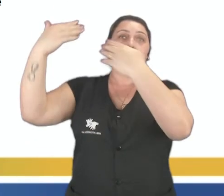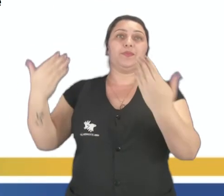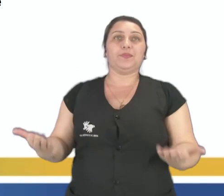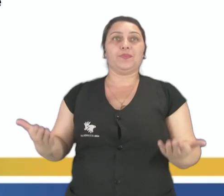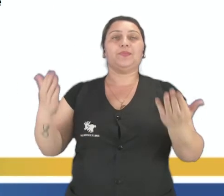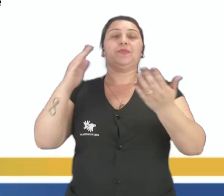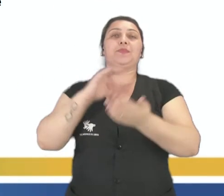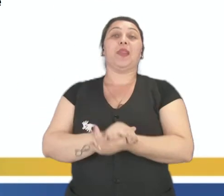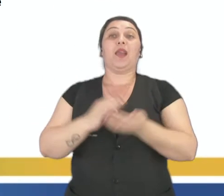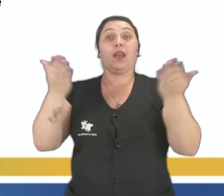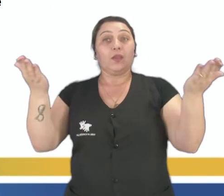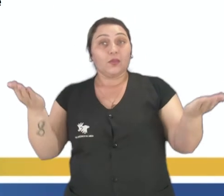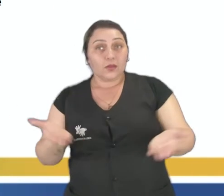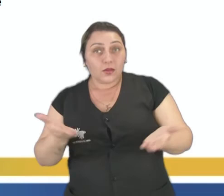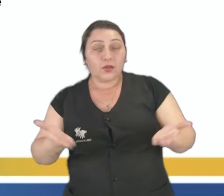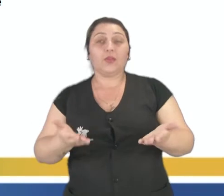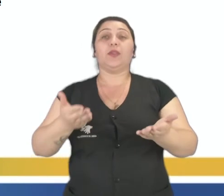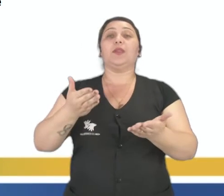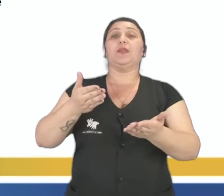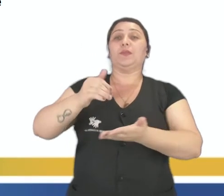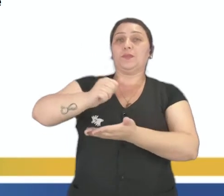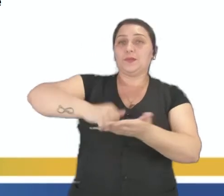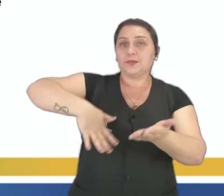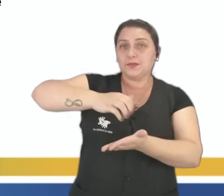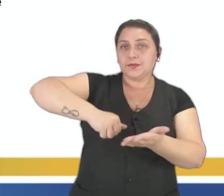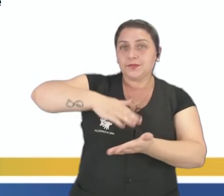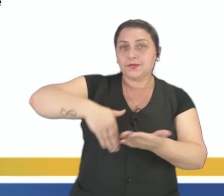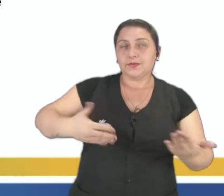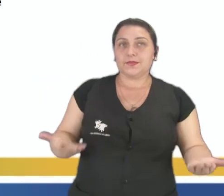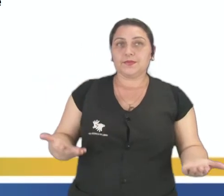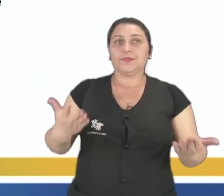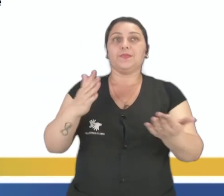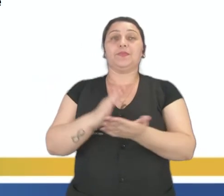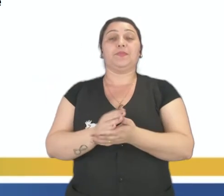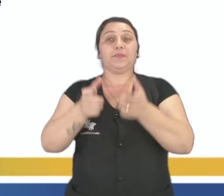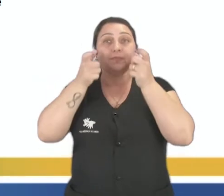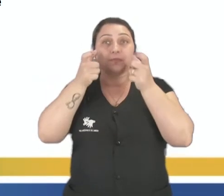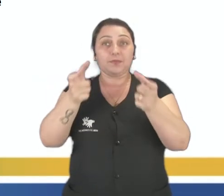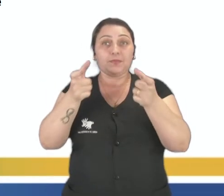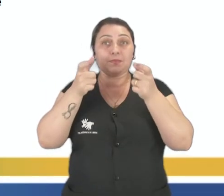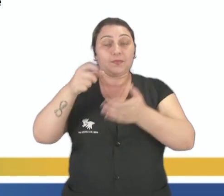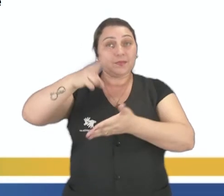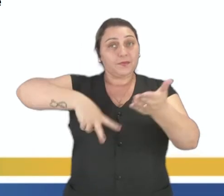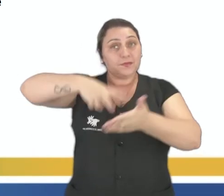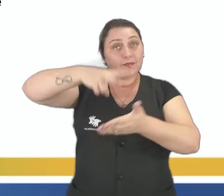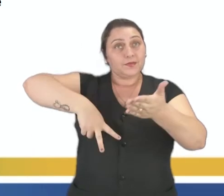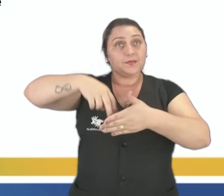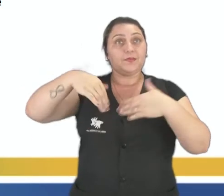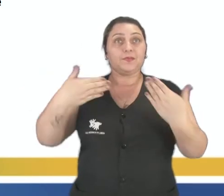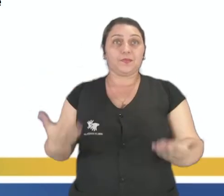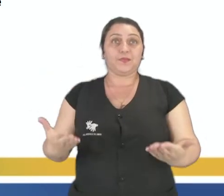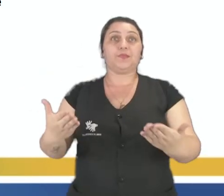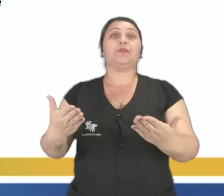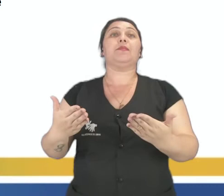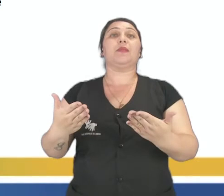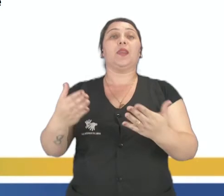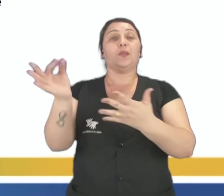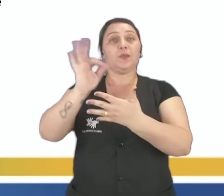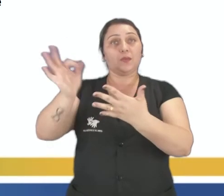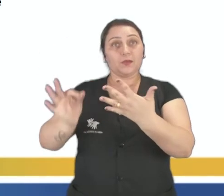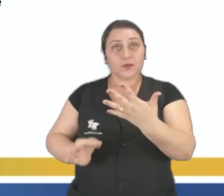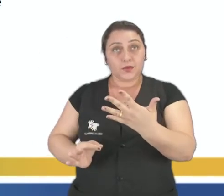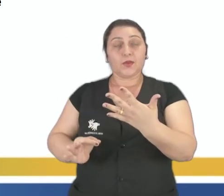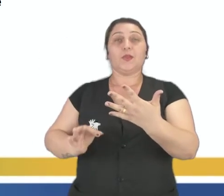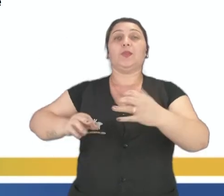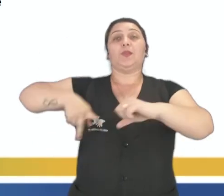desenvolvidas. E aí entramos no nosso exercitando. Presta bem atenção na leitura da questão. Sobre as classificações